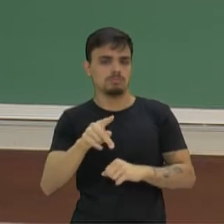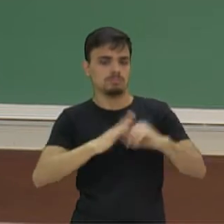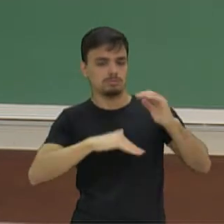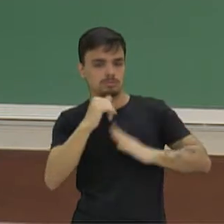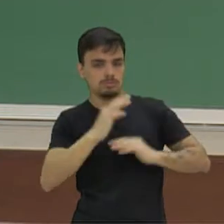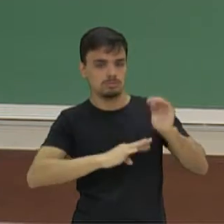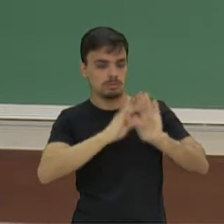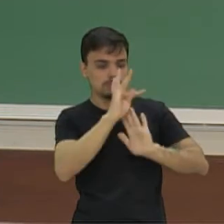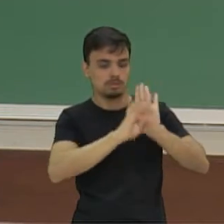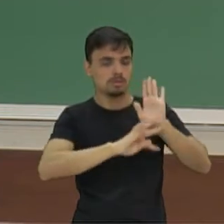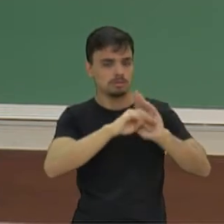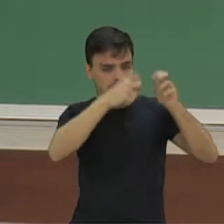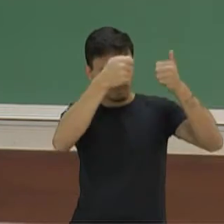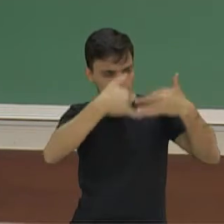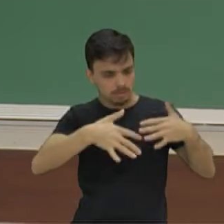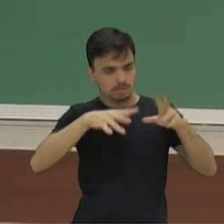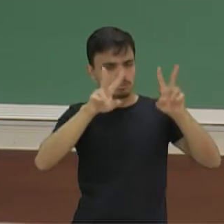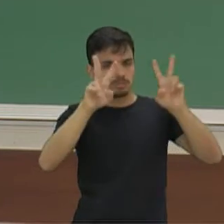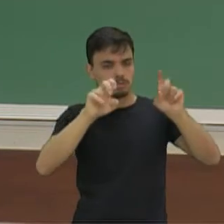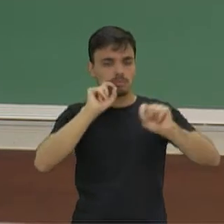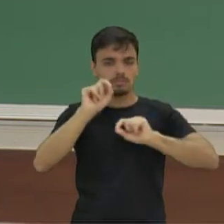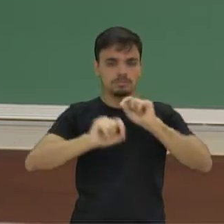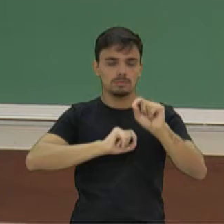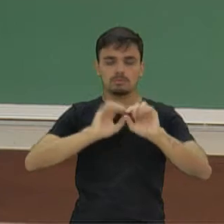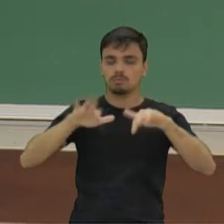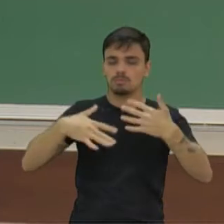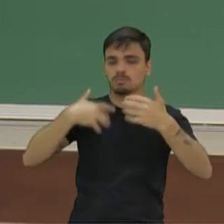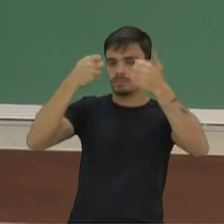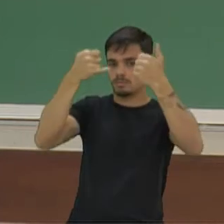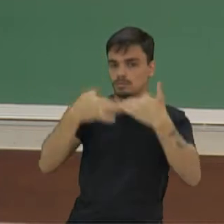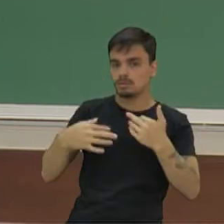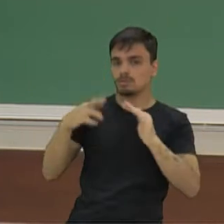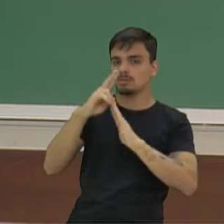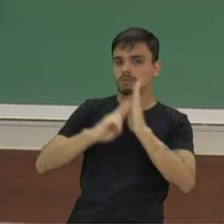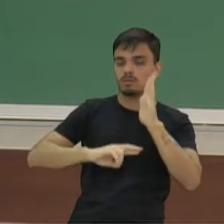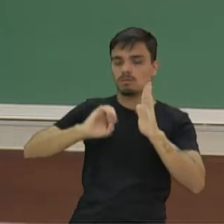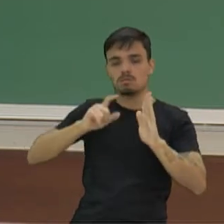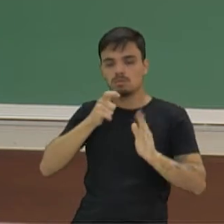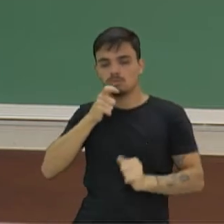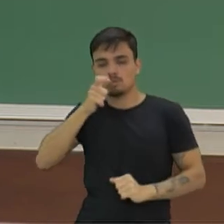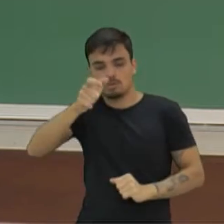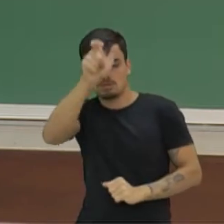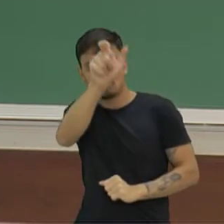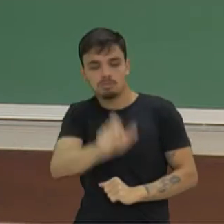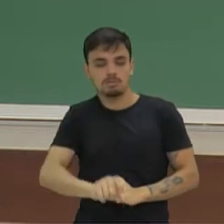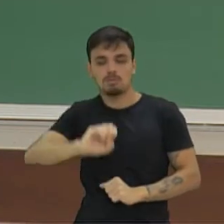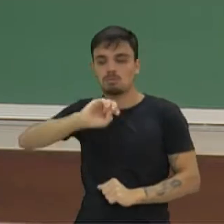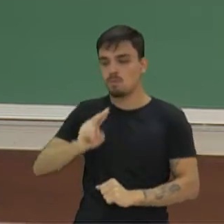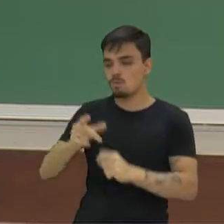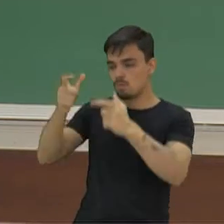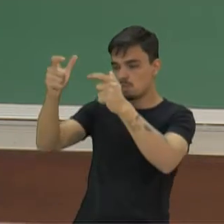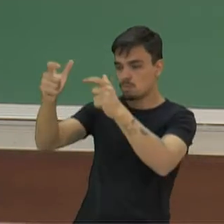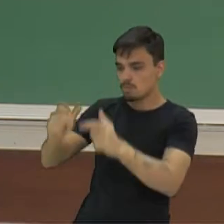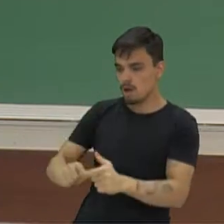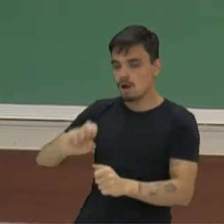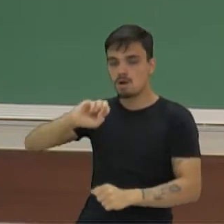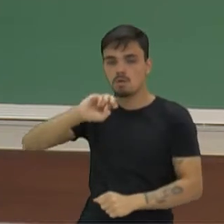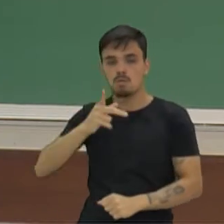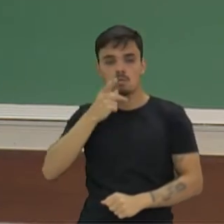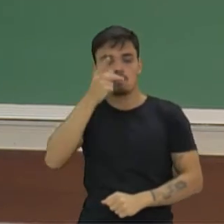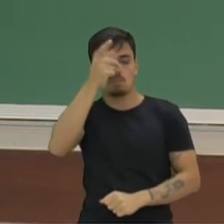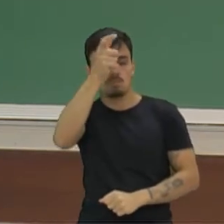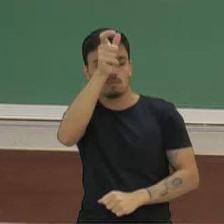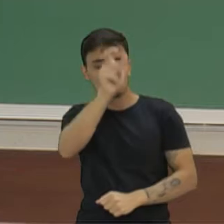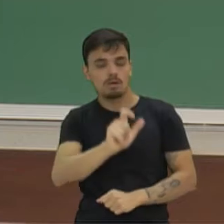Os argumentos de autoridade. Porque quando eu faço uma redação, se eu cito alguém, se eu cito uma instituição, se eu cito